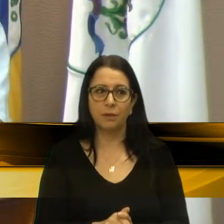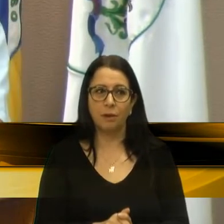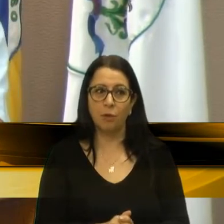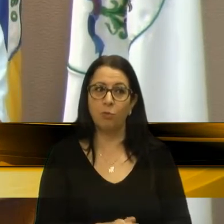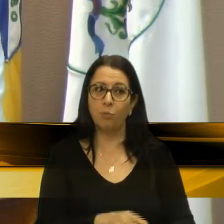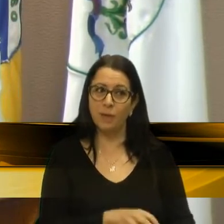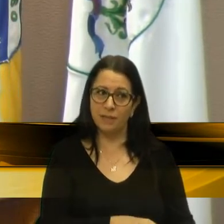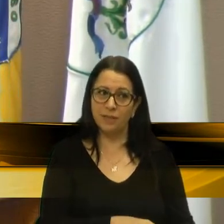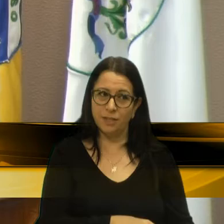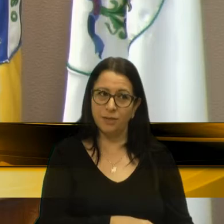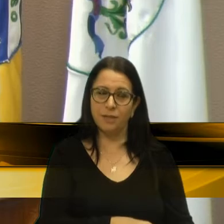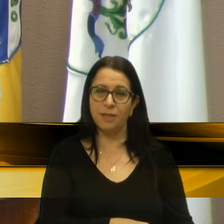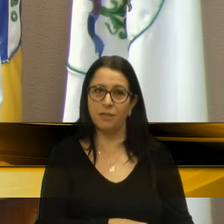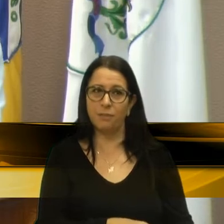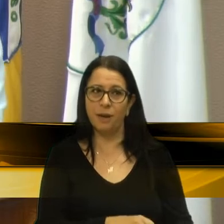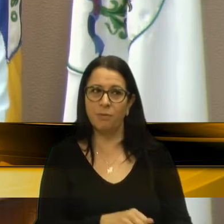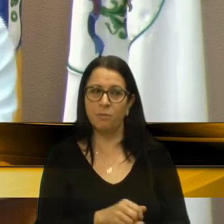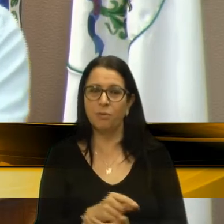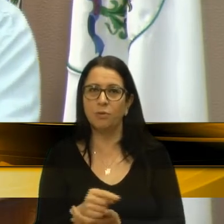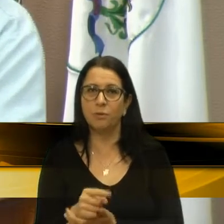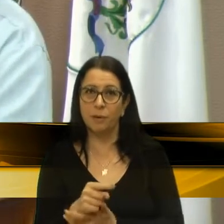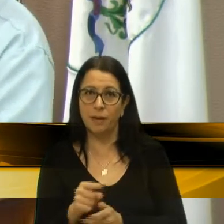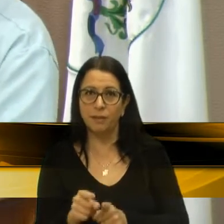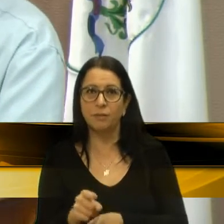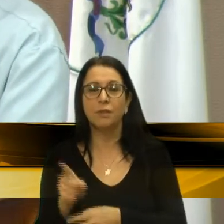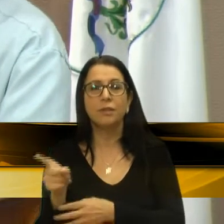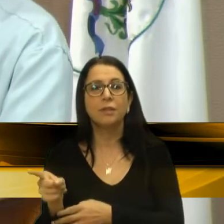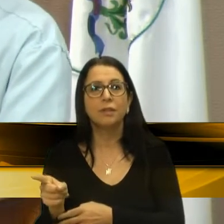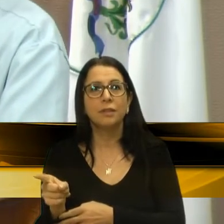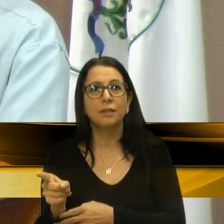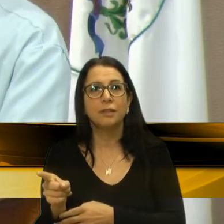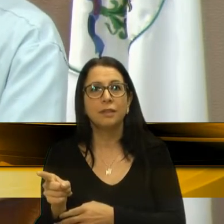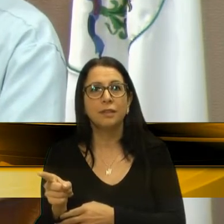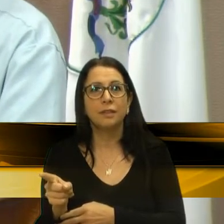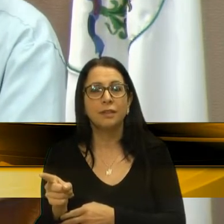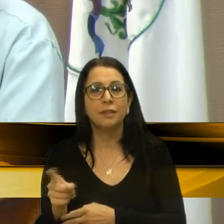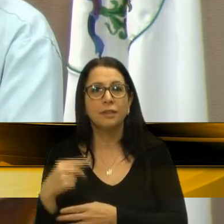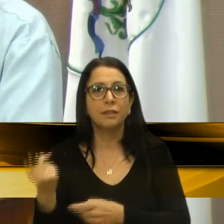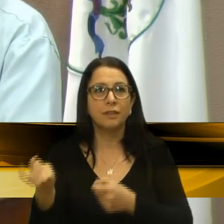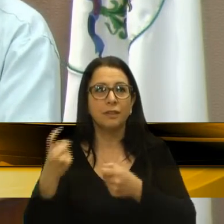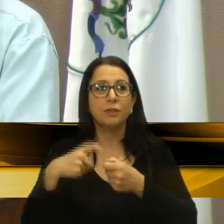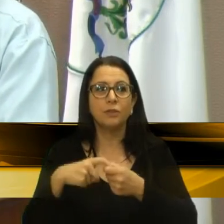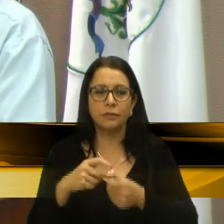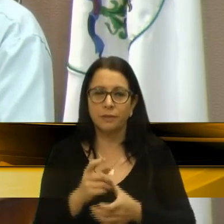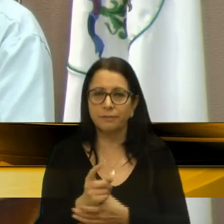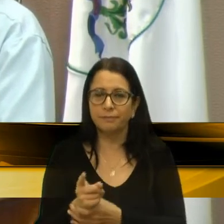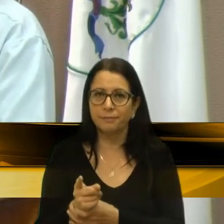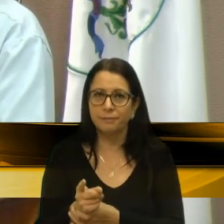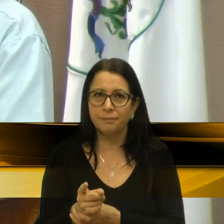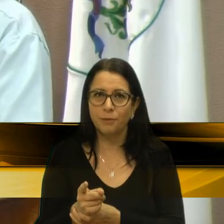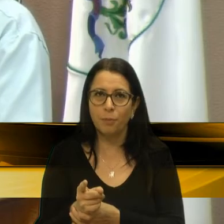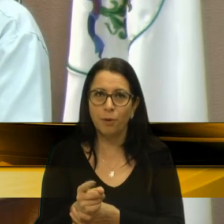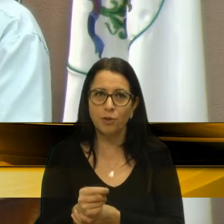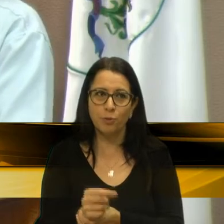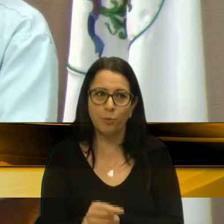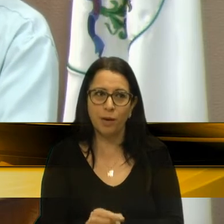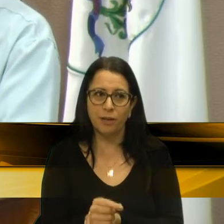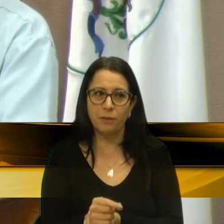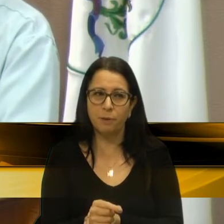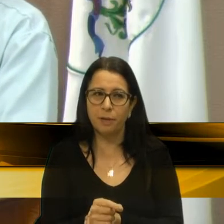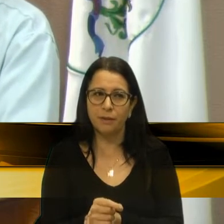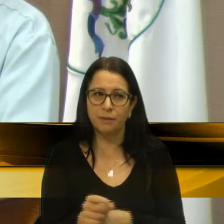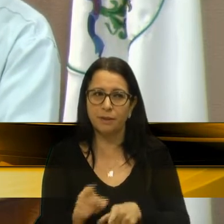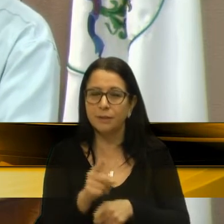pego muitas vezes o voto da população e não volta a dar retorno nós precisamos também ponto a isso esses